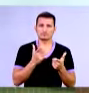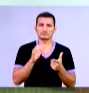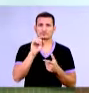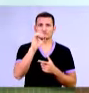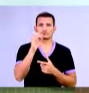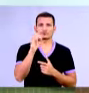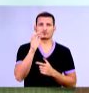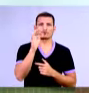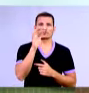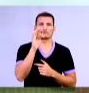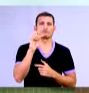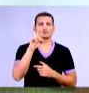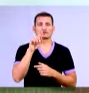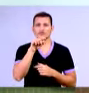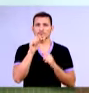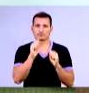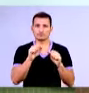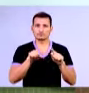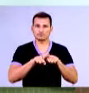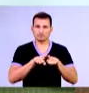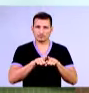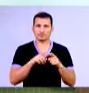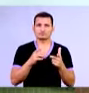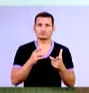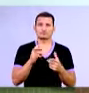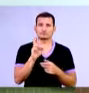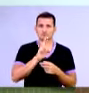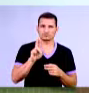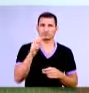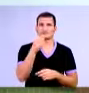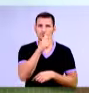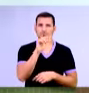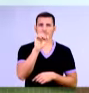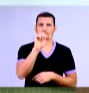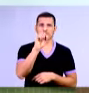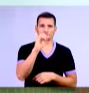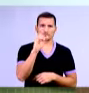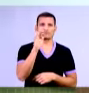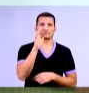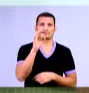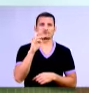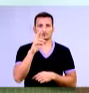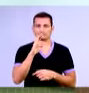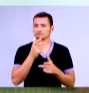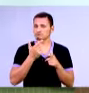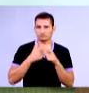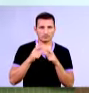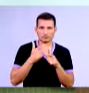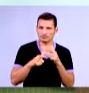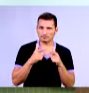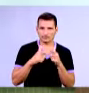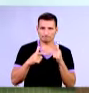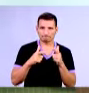software, ele pode também ser replicado e pode ser feito em outro software proprietário, né, sem nenhum problema, né, a sua